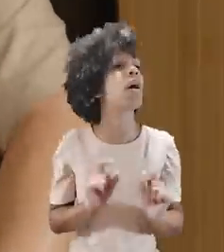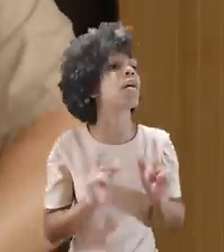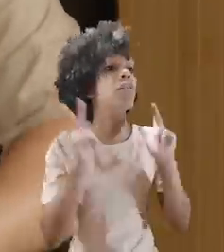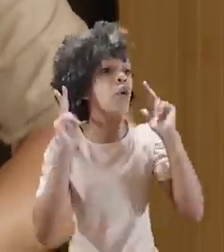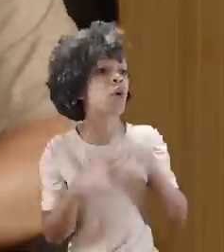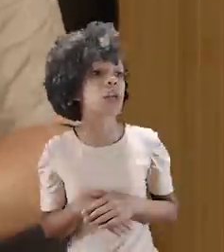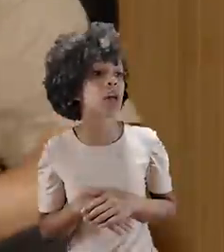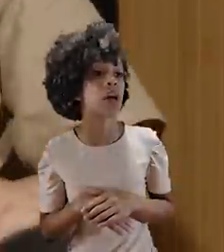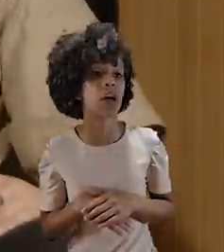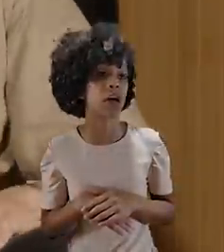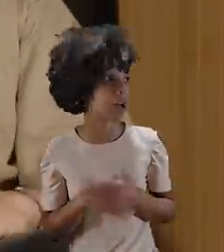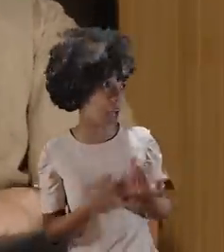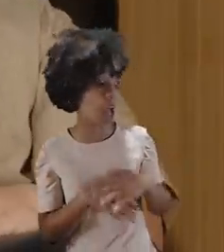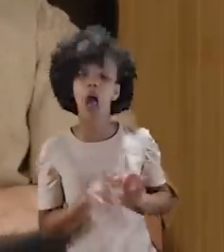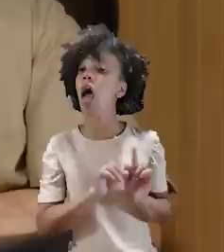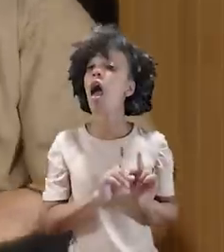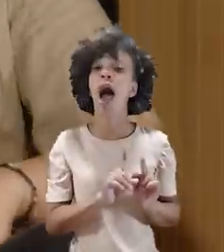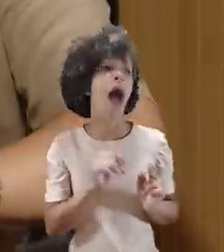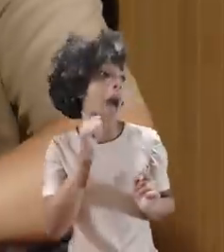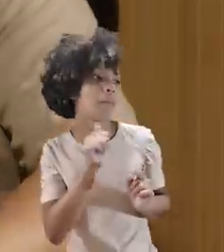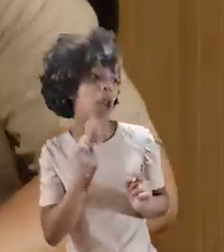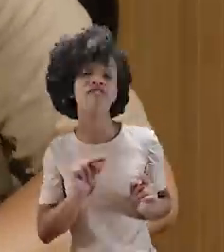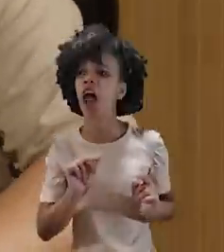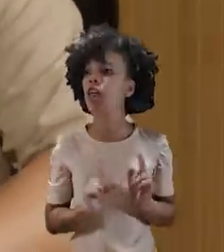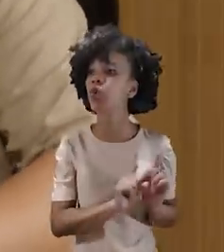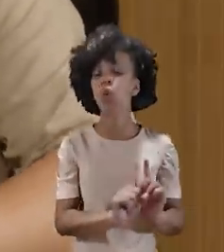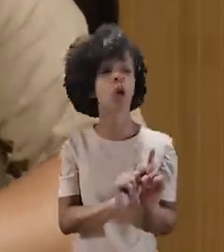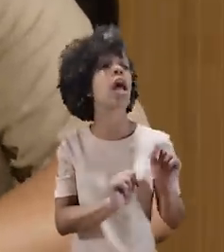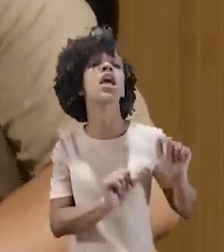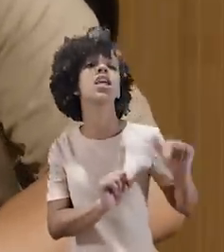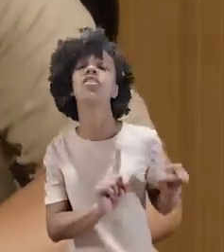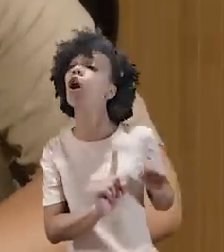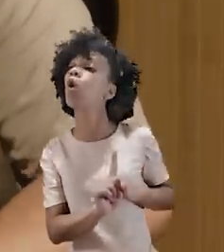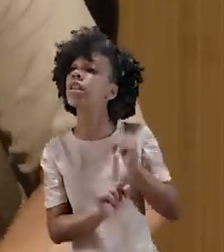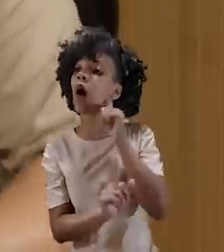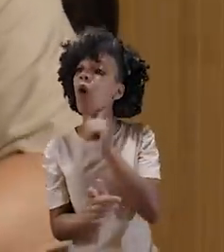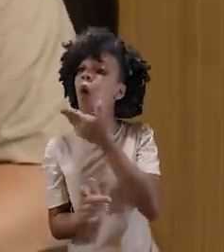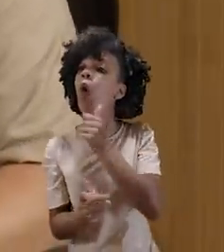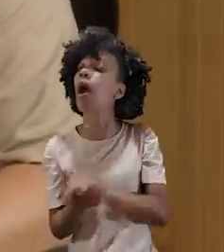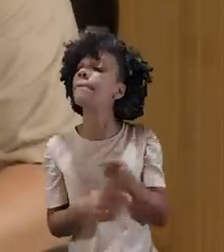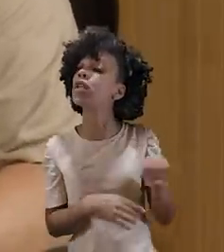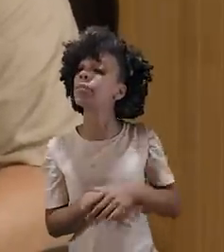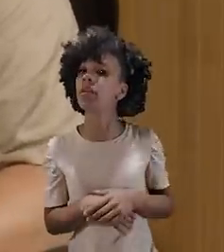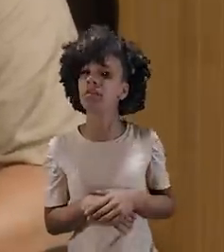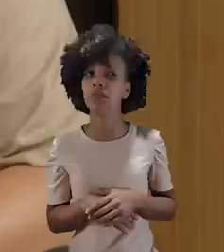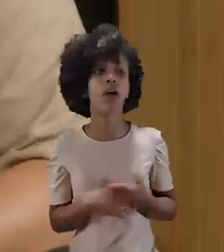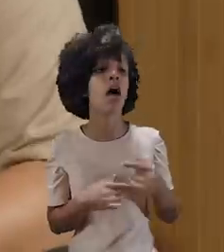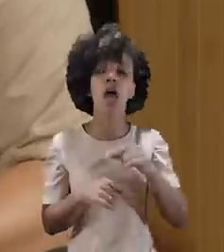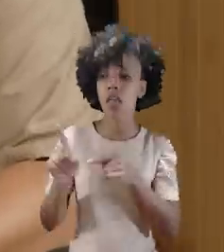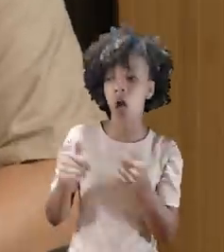quem que vai cortar o cabelo dele ele assim aparece a pressão ajudando com a mão de mão dada a tentar cortar o cabelo dele